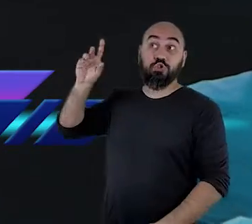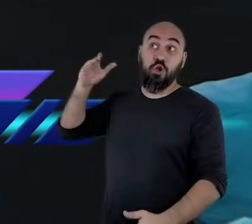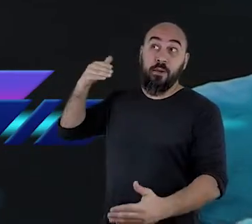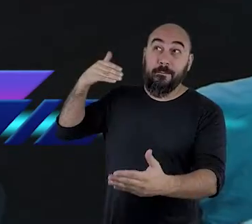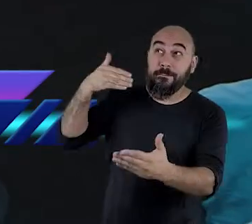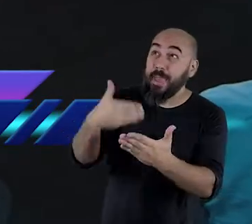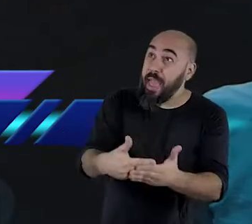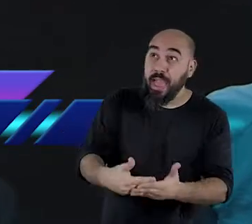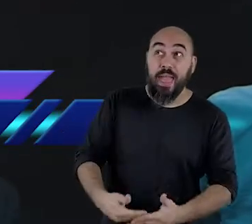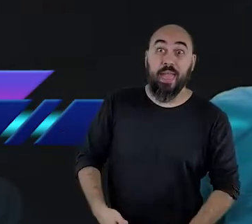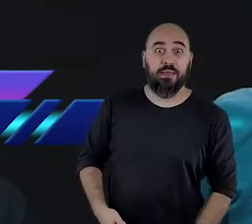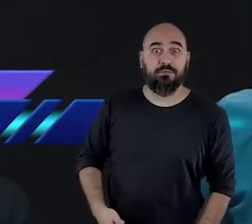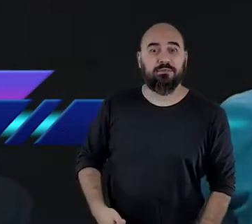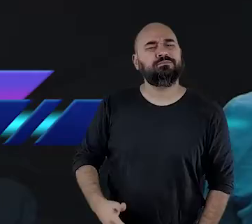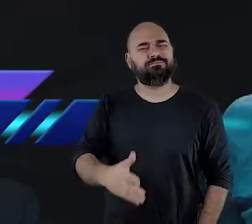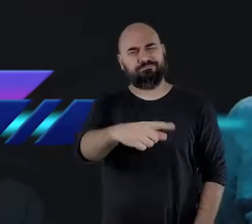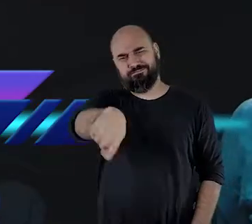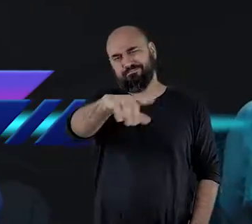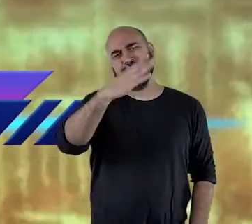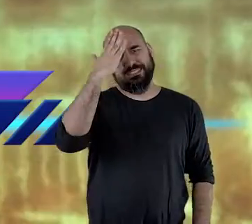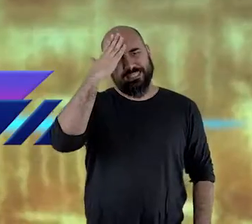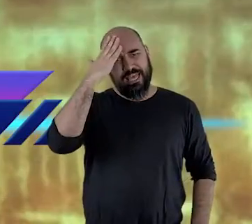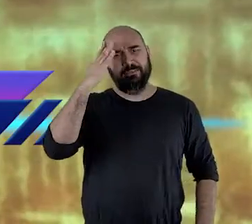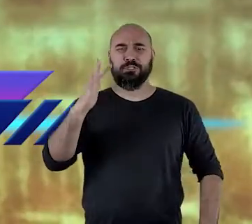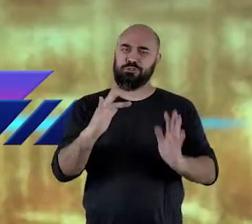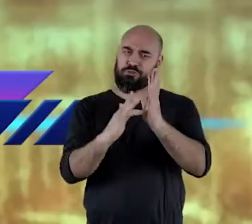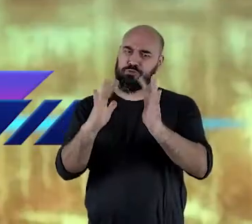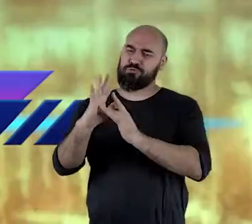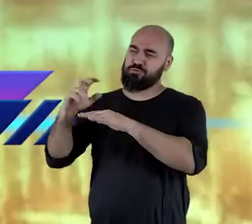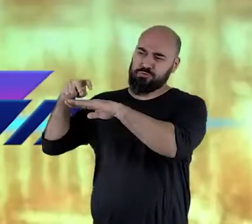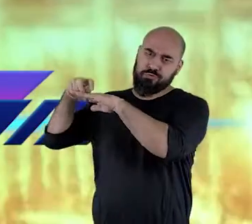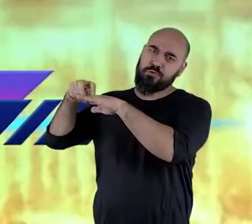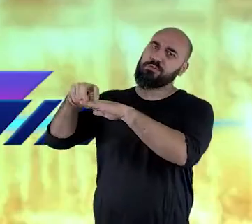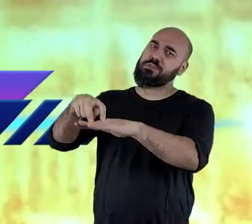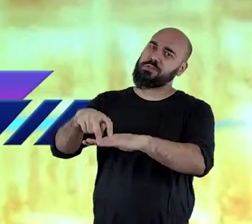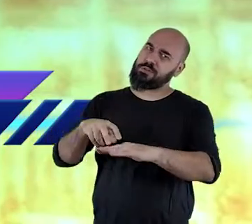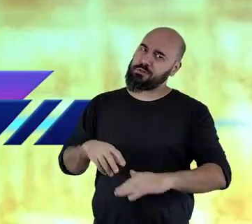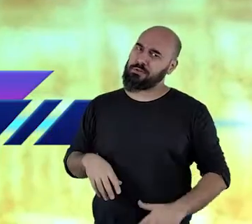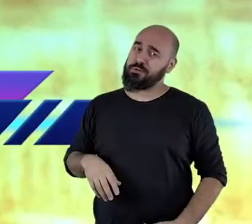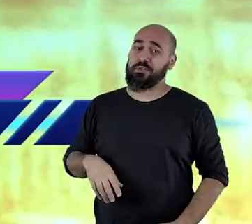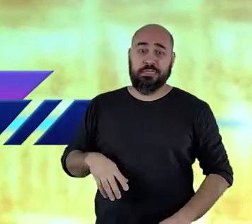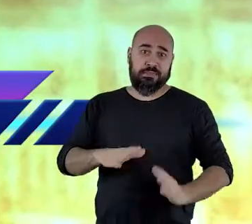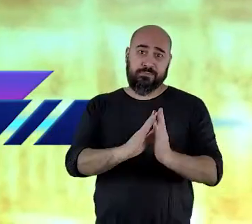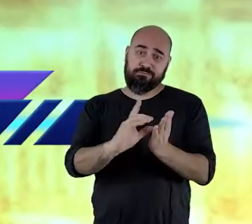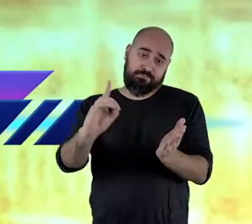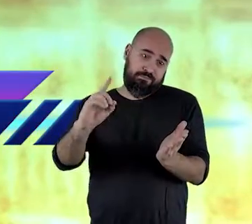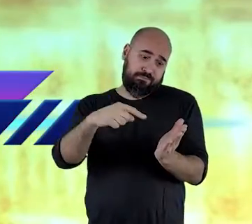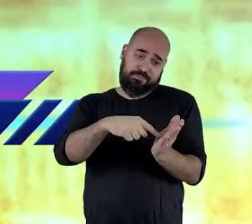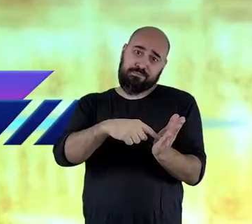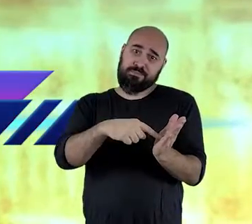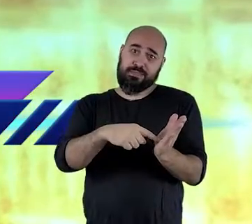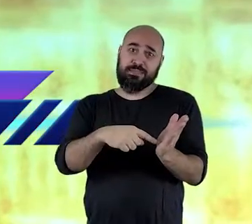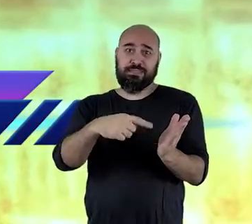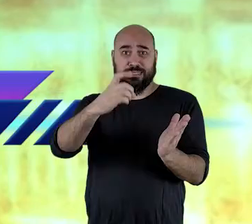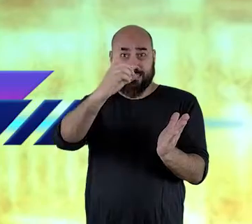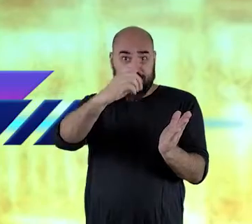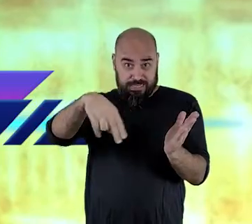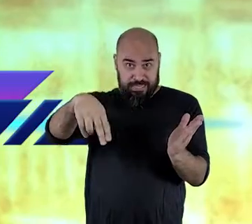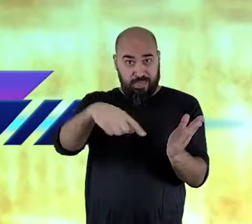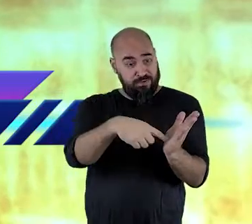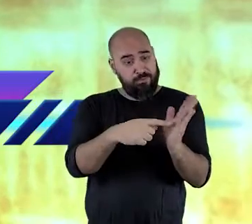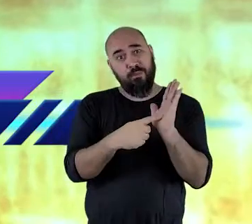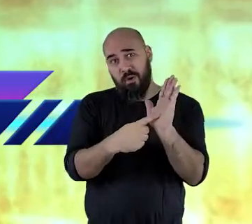que Jesus está voltando. E o livro de Daniel nos dá esta certeza. E a terceira